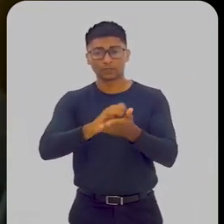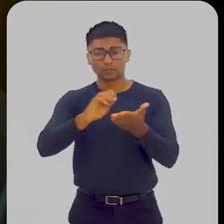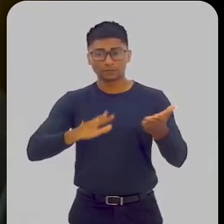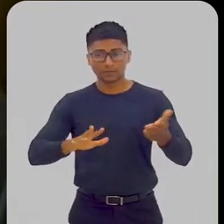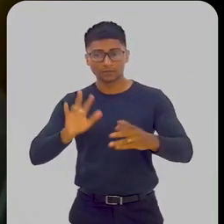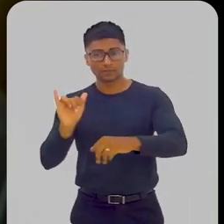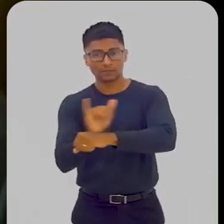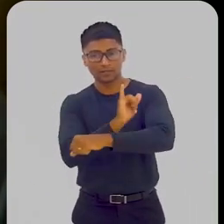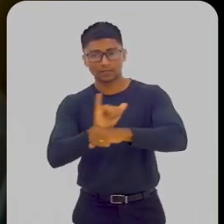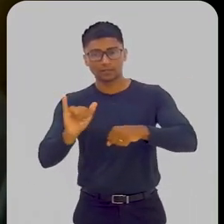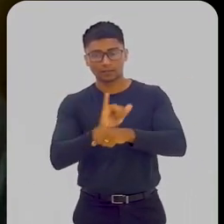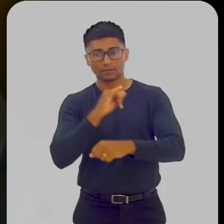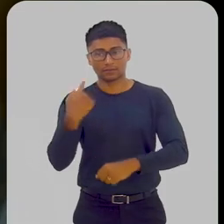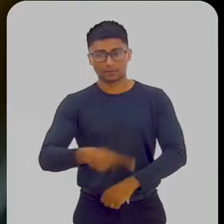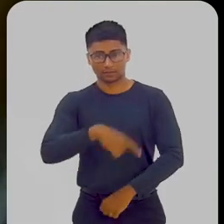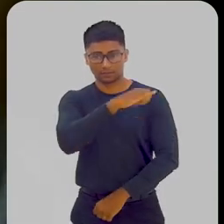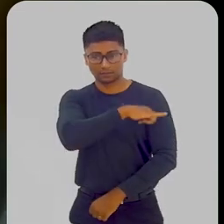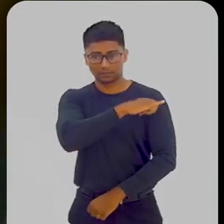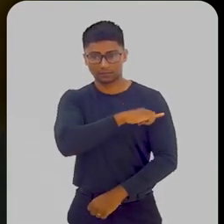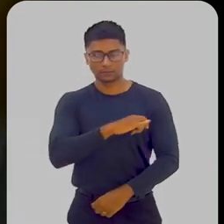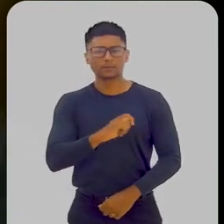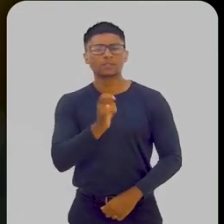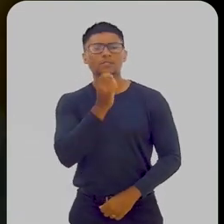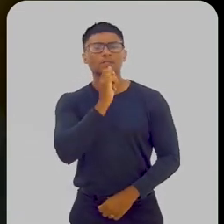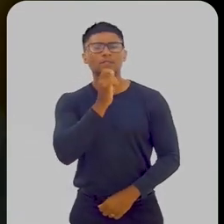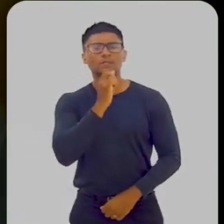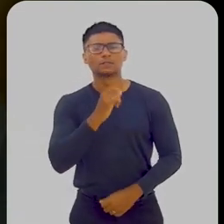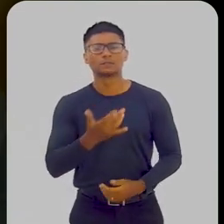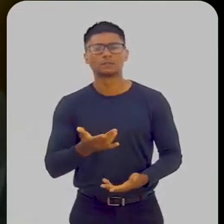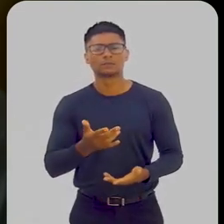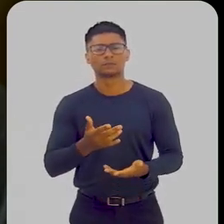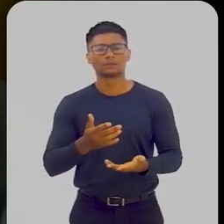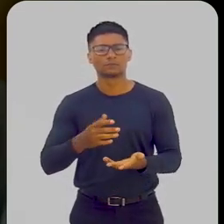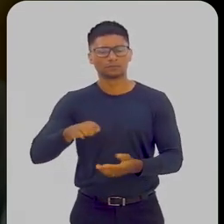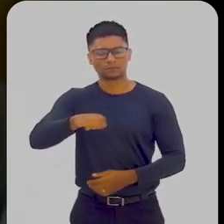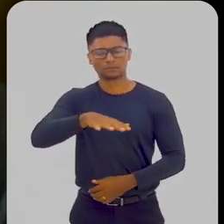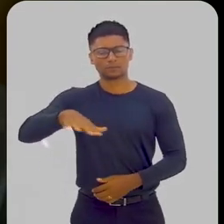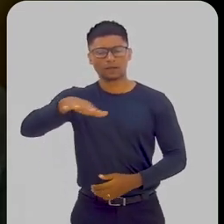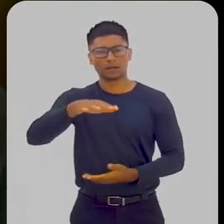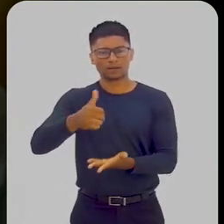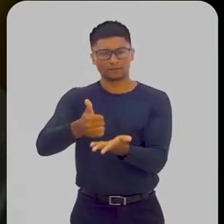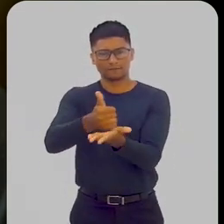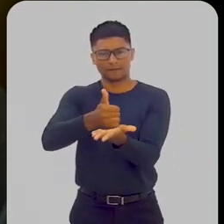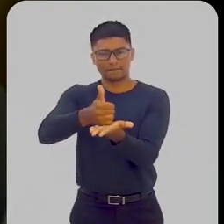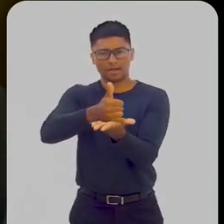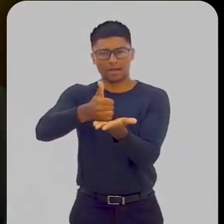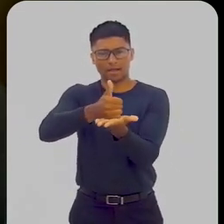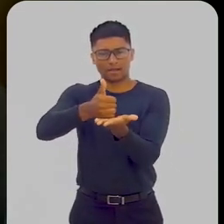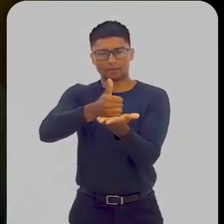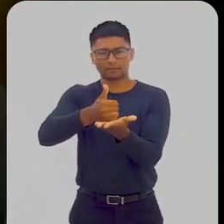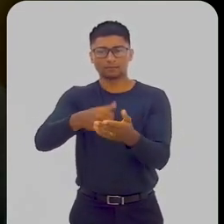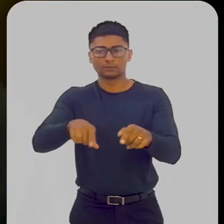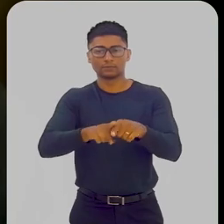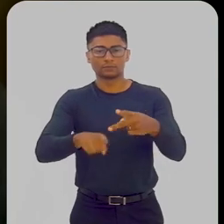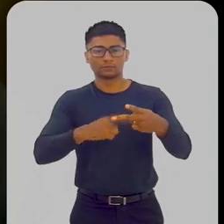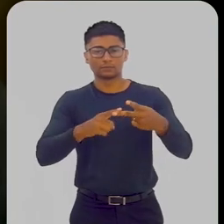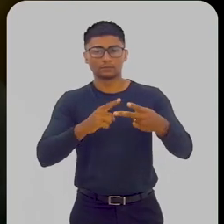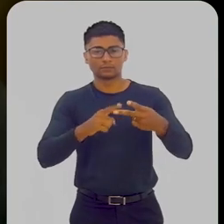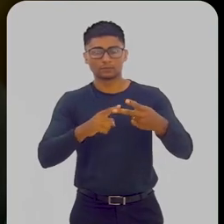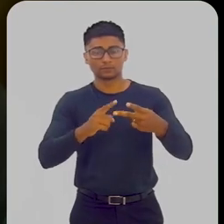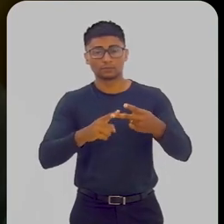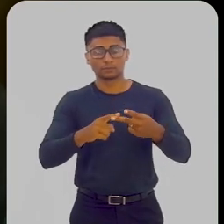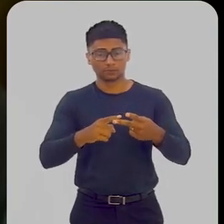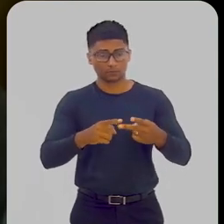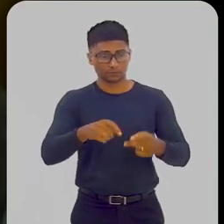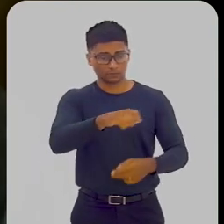atividades estratégicas e produtivas do próprio Estado. Eu vou dar alguns exemplos. Setor de fármacos, o Rio é líder.